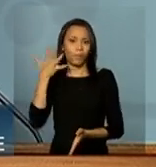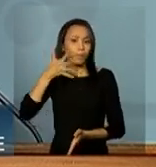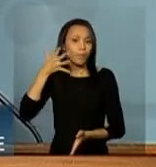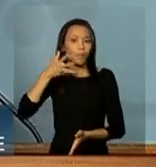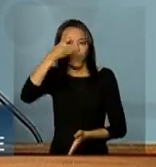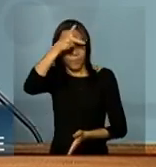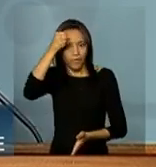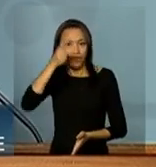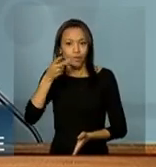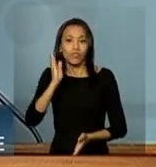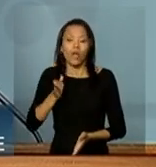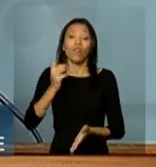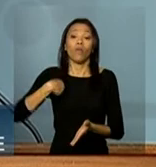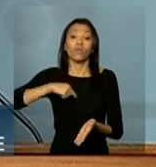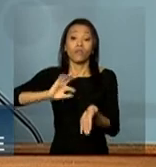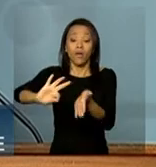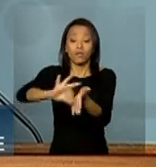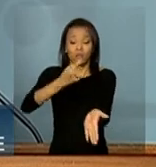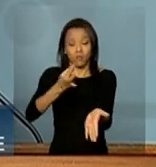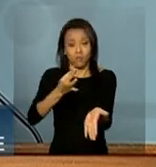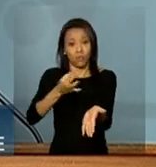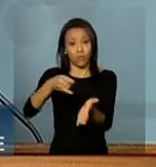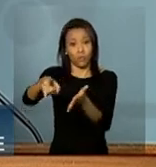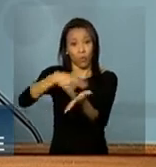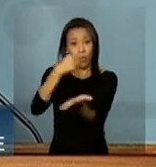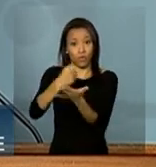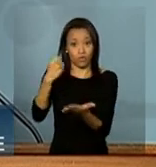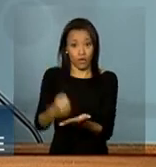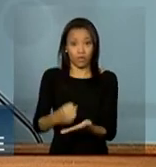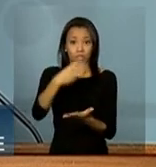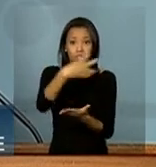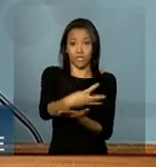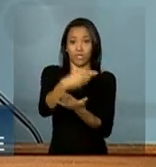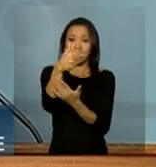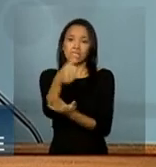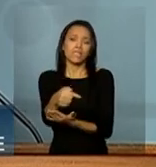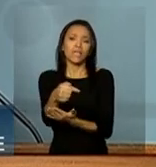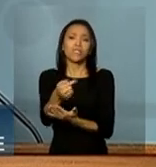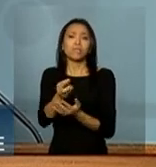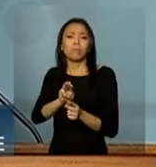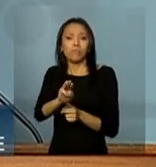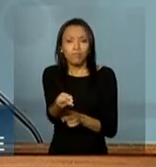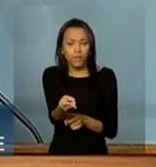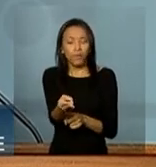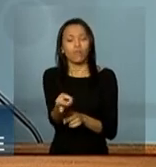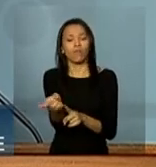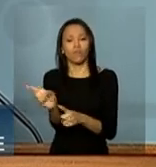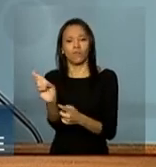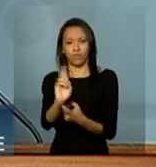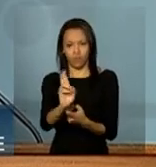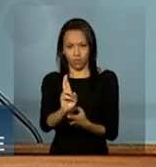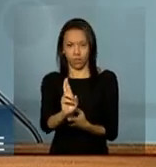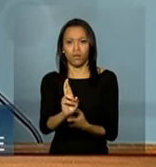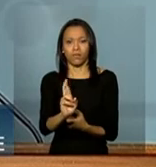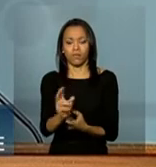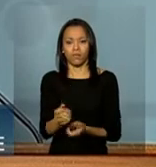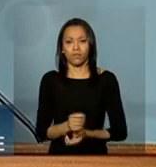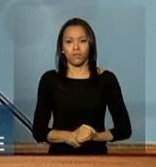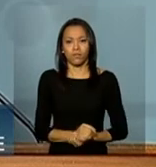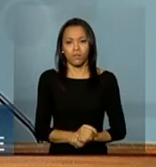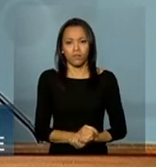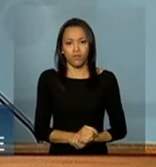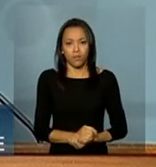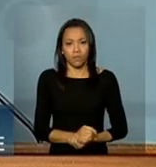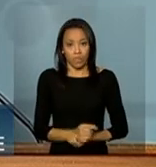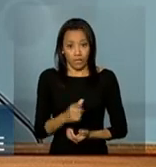um contrato de 37 milhões de reais, que tem exatamente